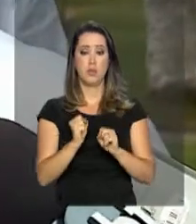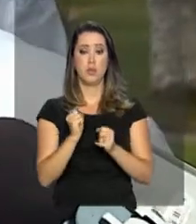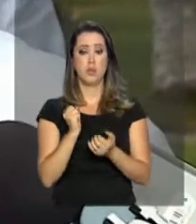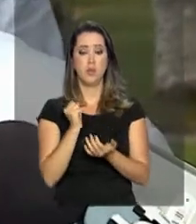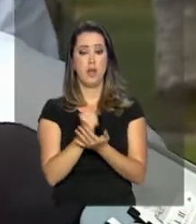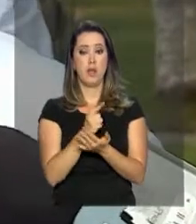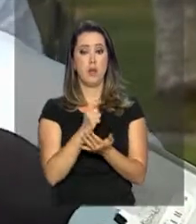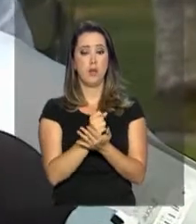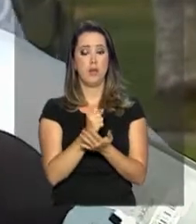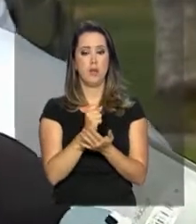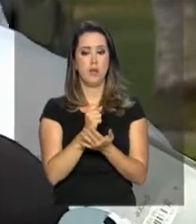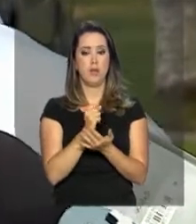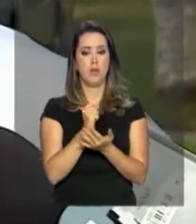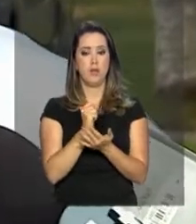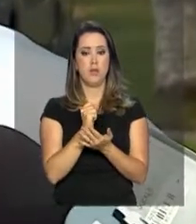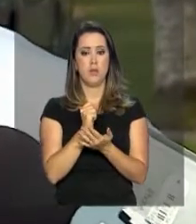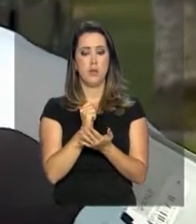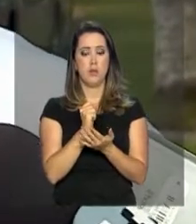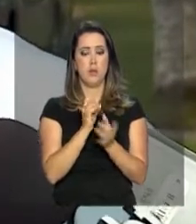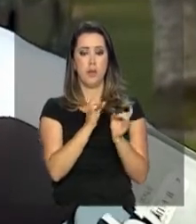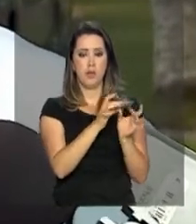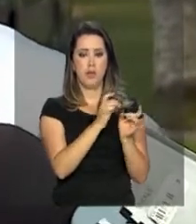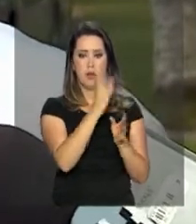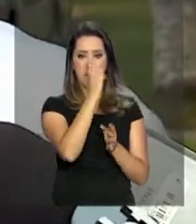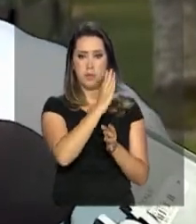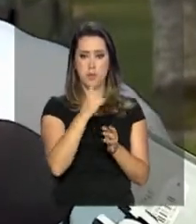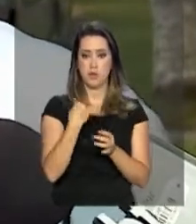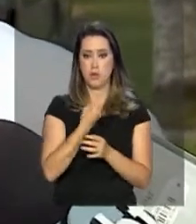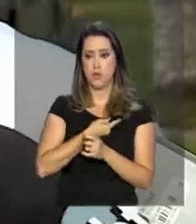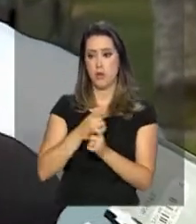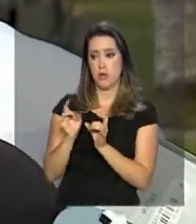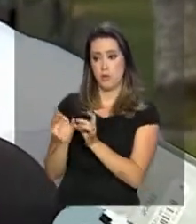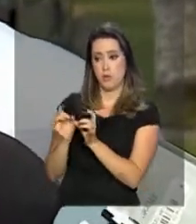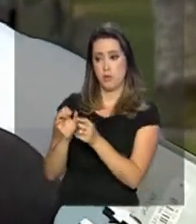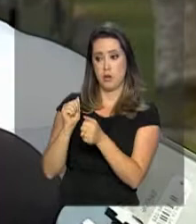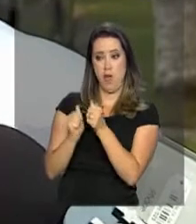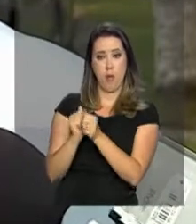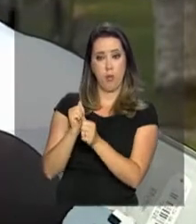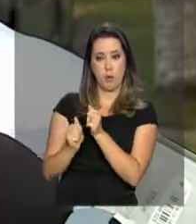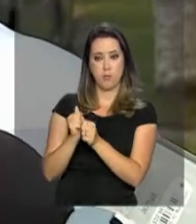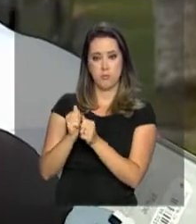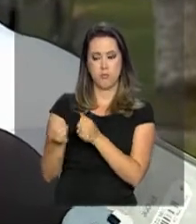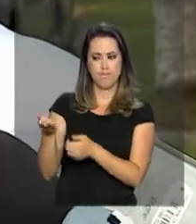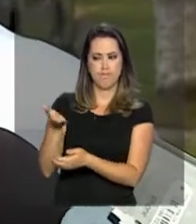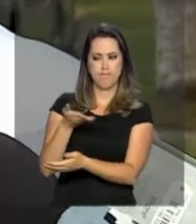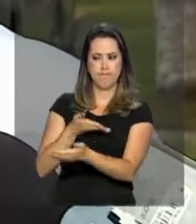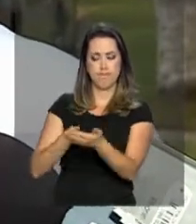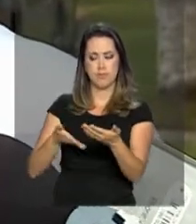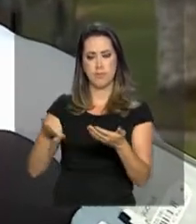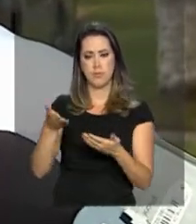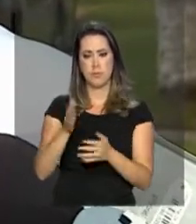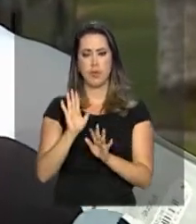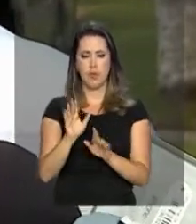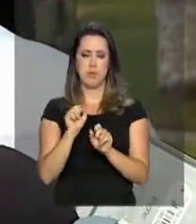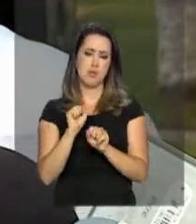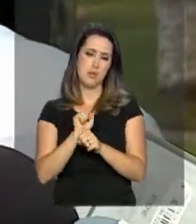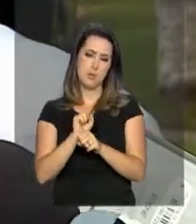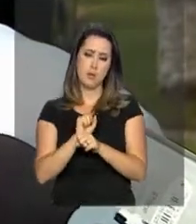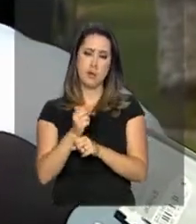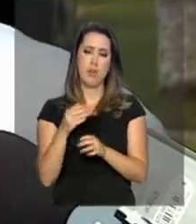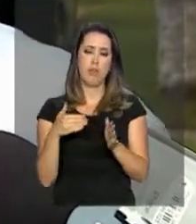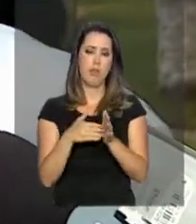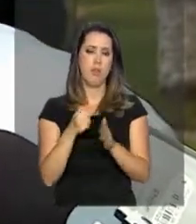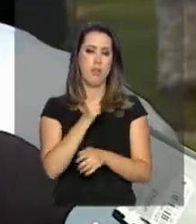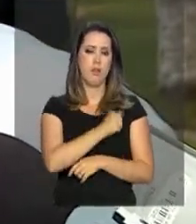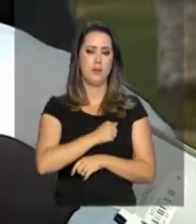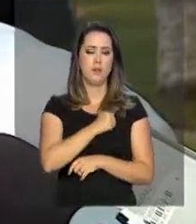nós queremos exportar arroz nós tratamos desse tema e deixou isso para agosto é de modo que os seus ministros da economia e